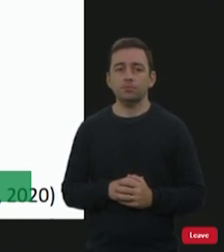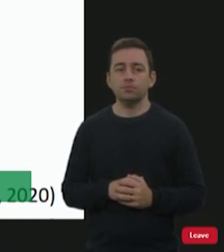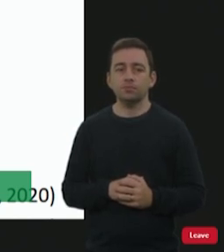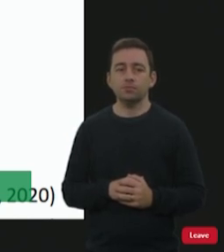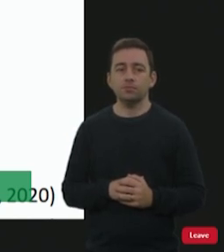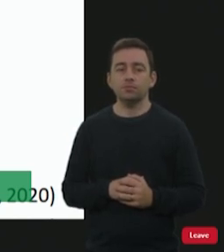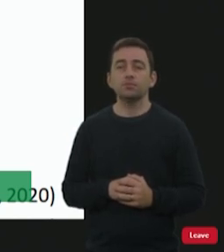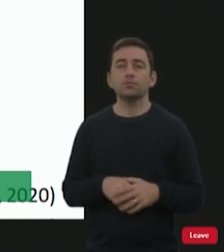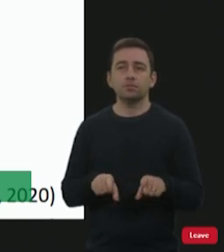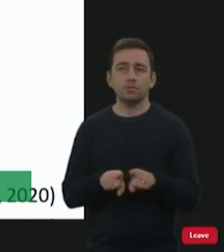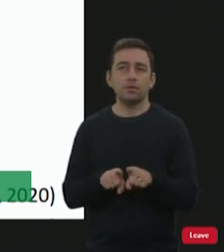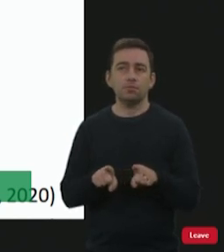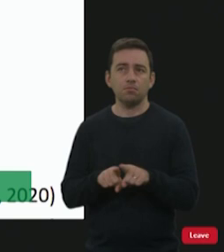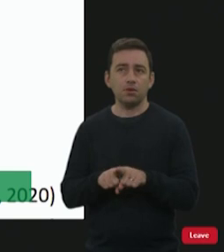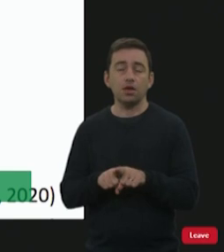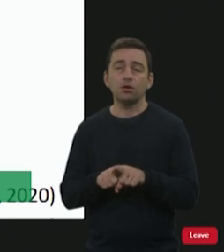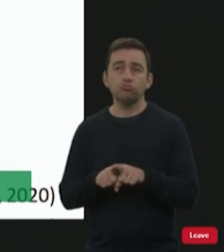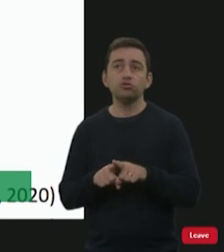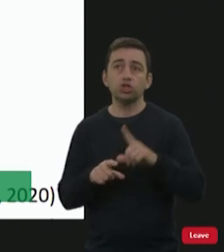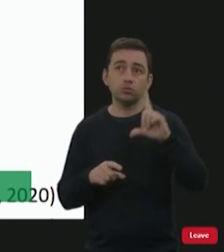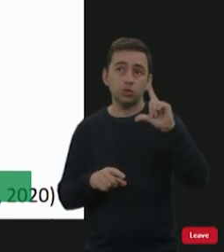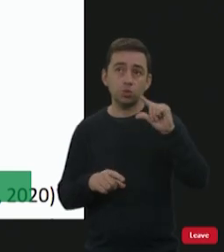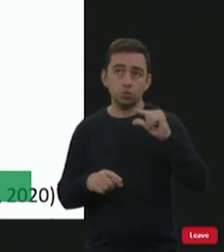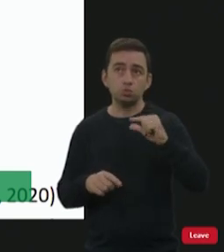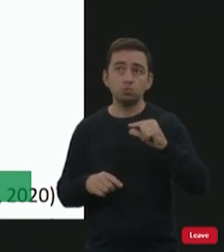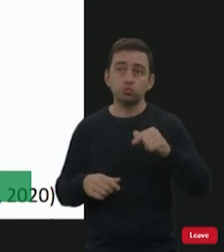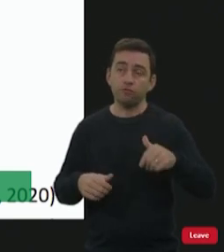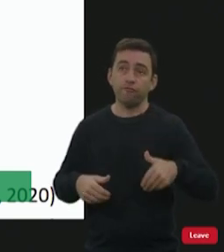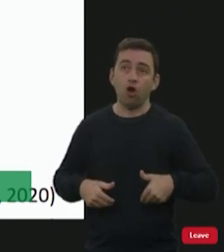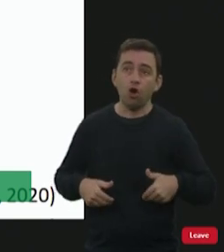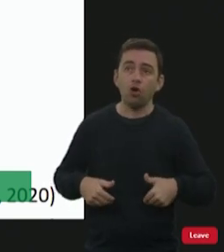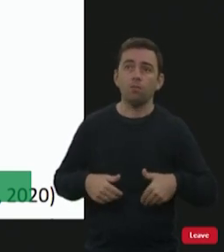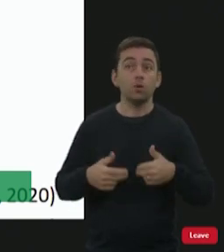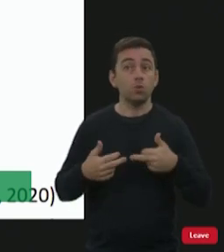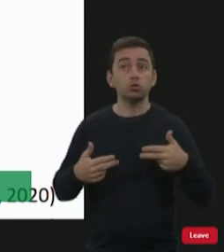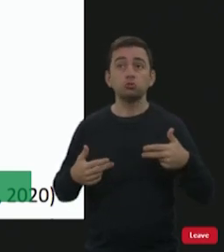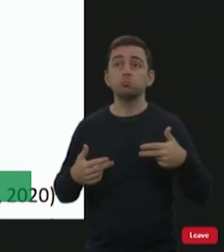aumento da saciedade, diminuição do apetite, menor ingestão calórica, melhora a